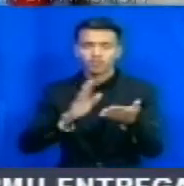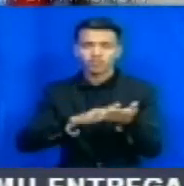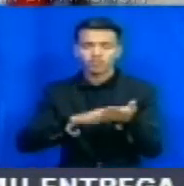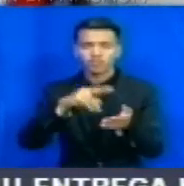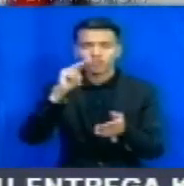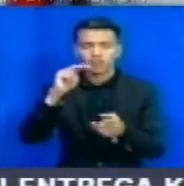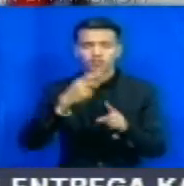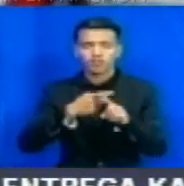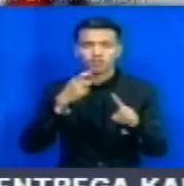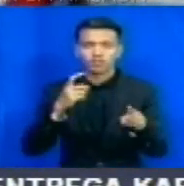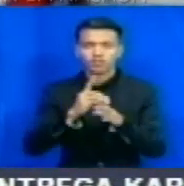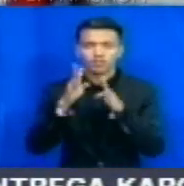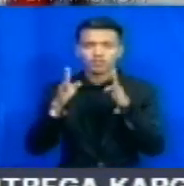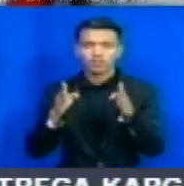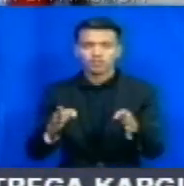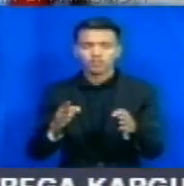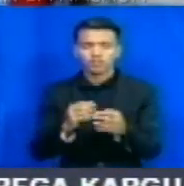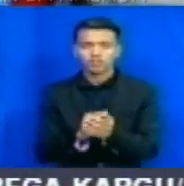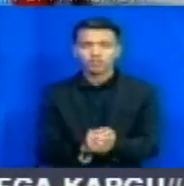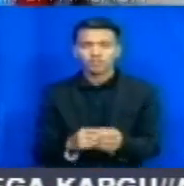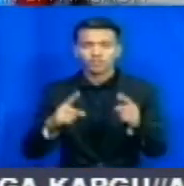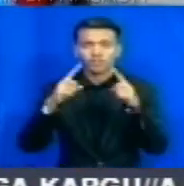UCI diretiva exonerado,